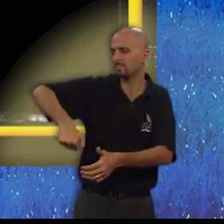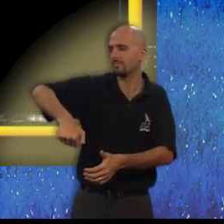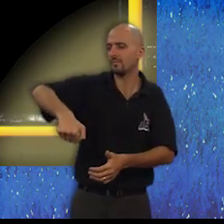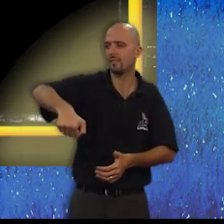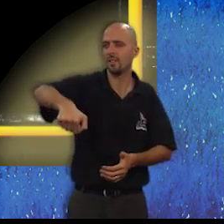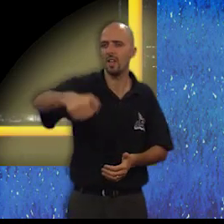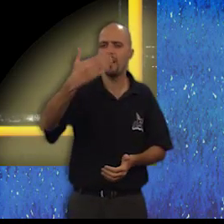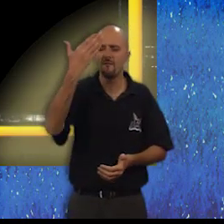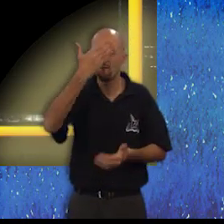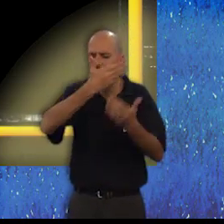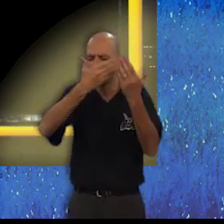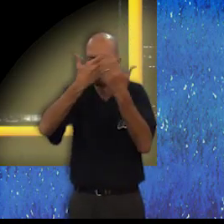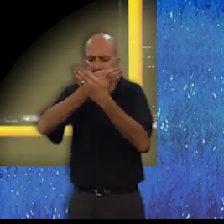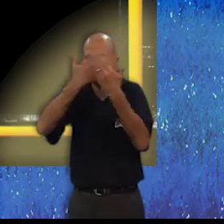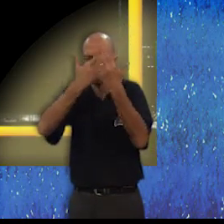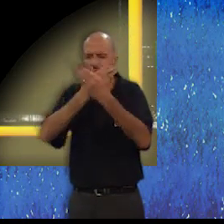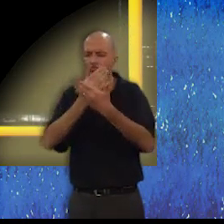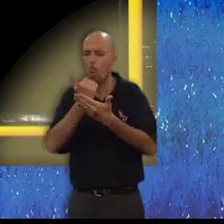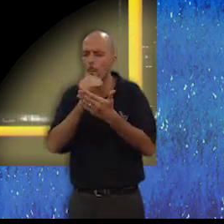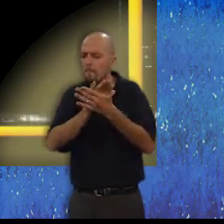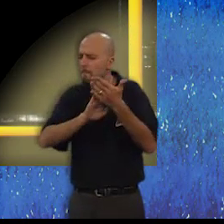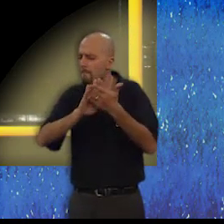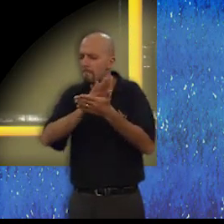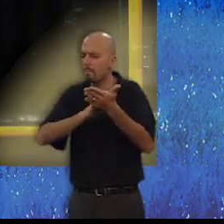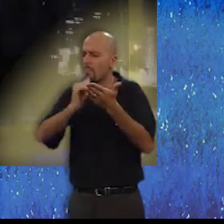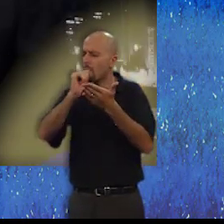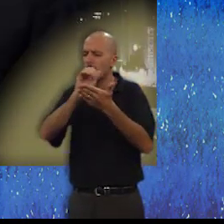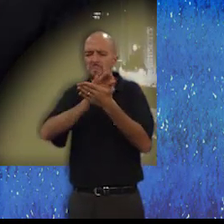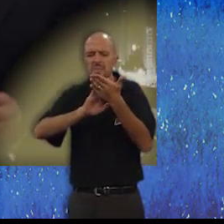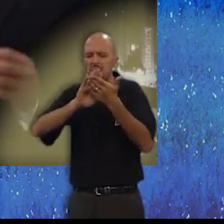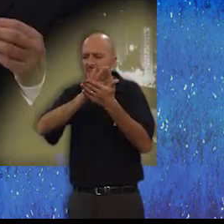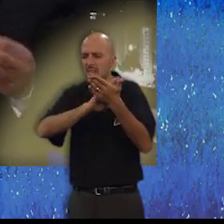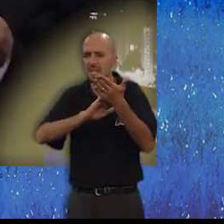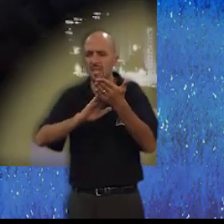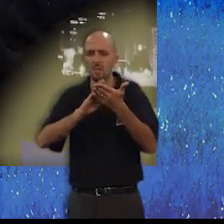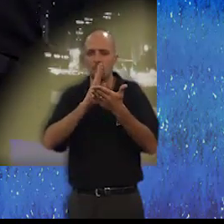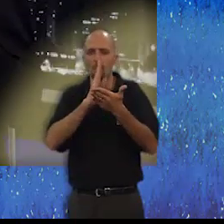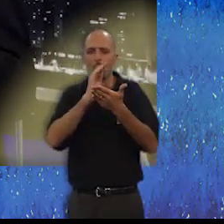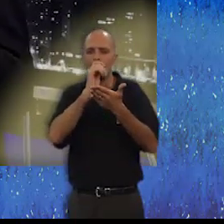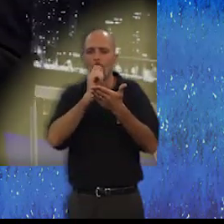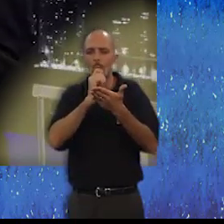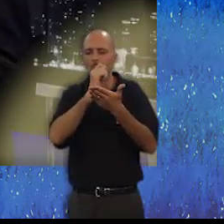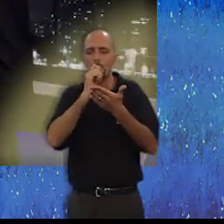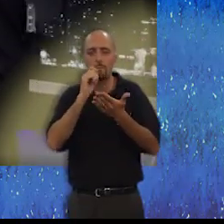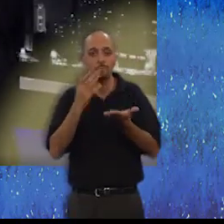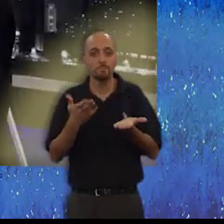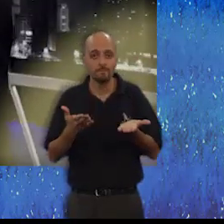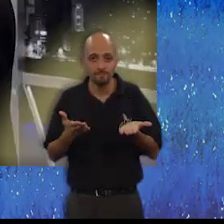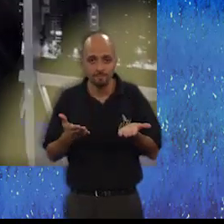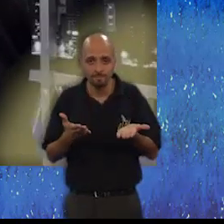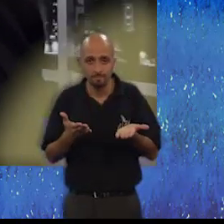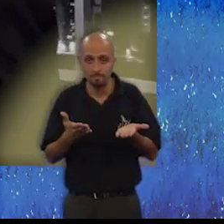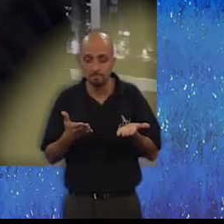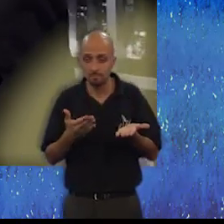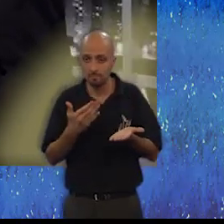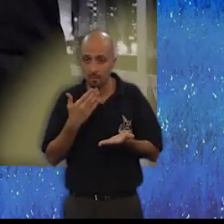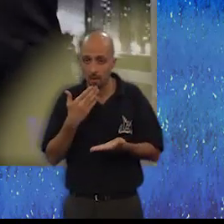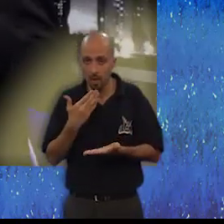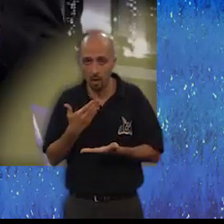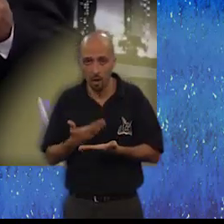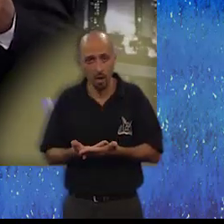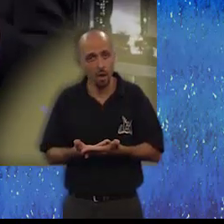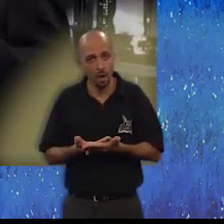durante os quais nada comeu nem bebeu. Veja que história impressionante. Então Saulo era